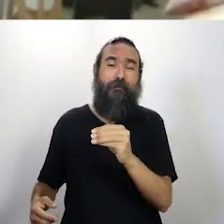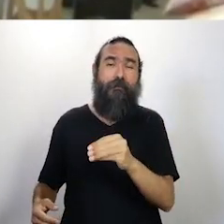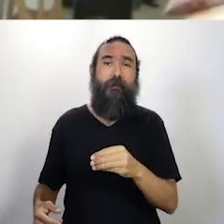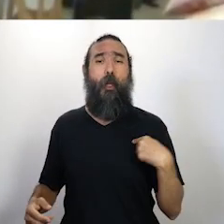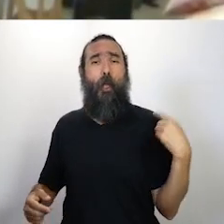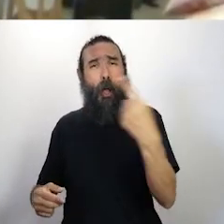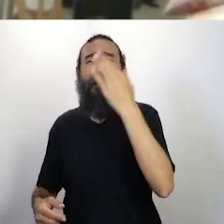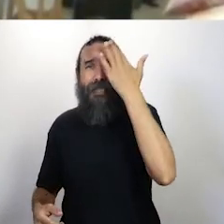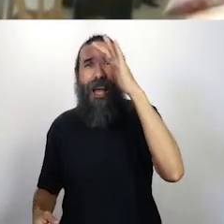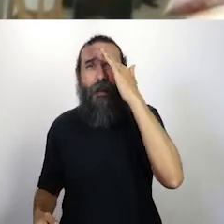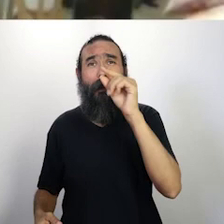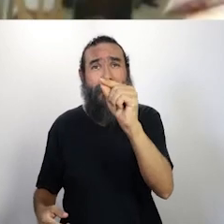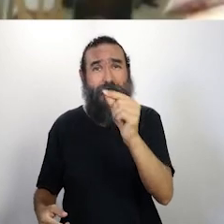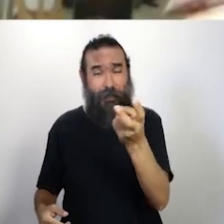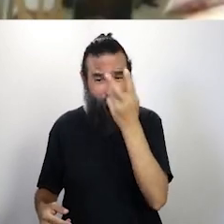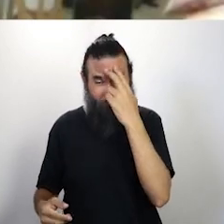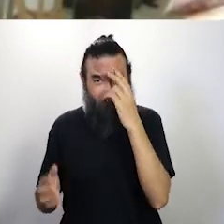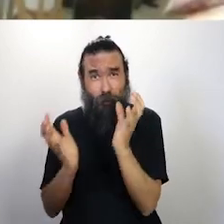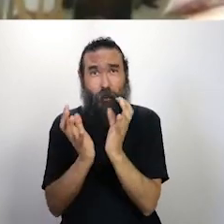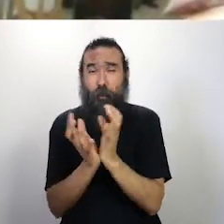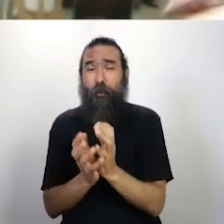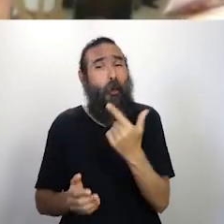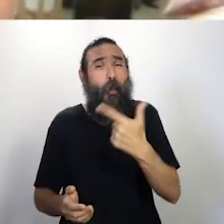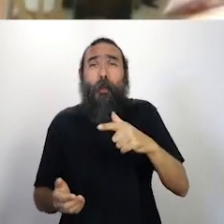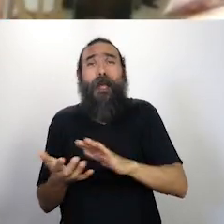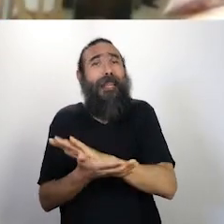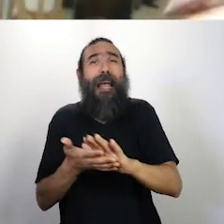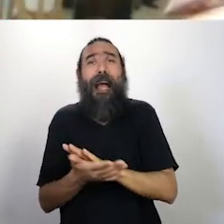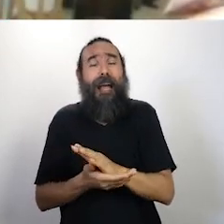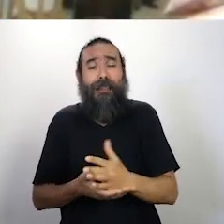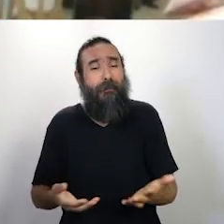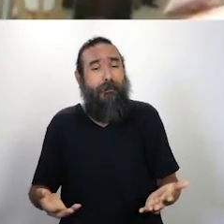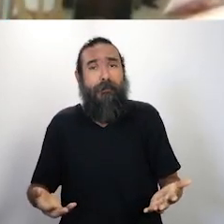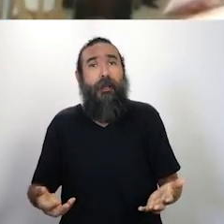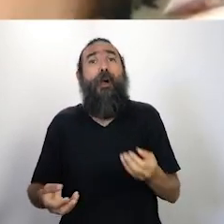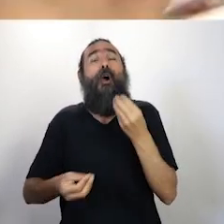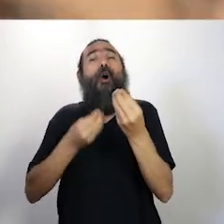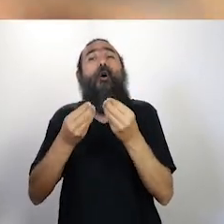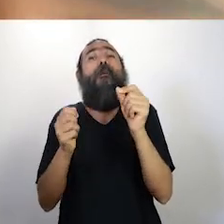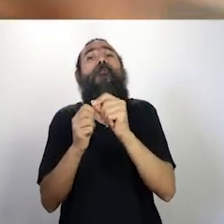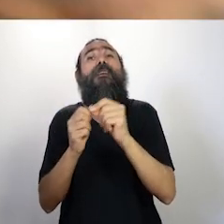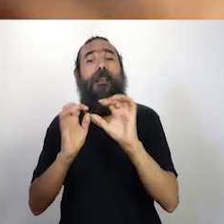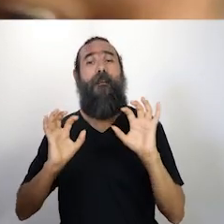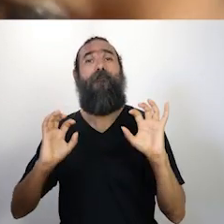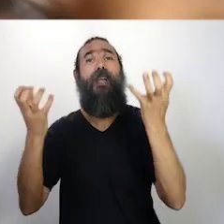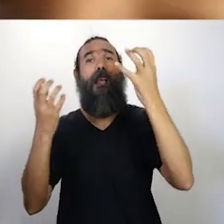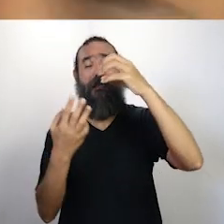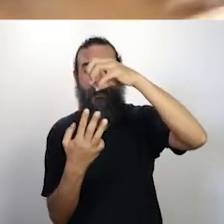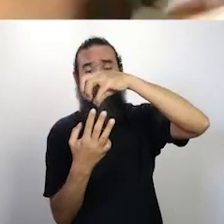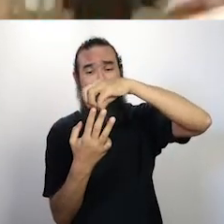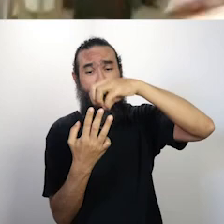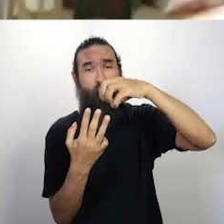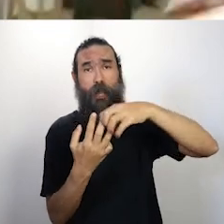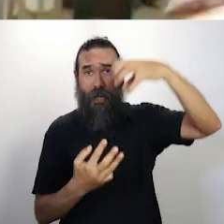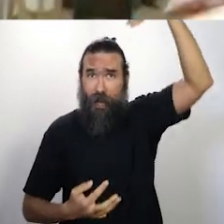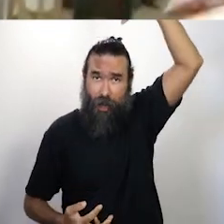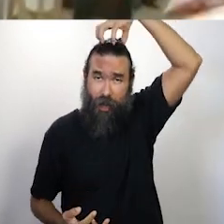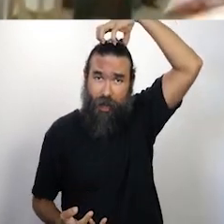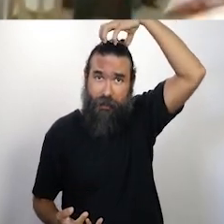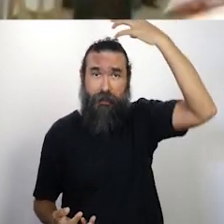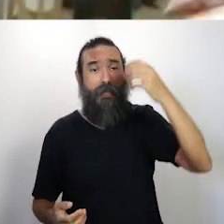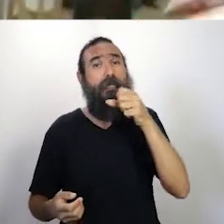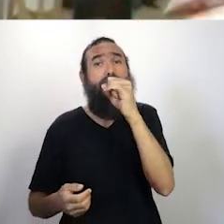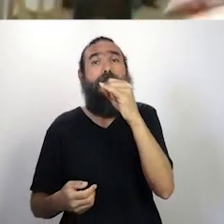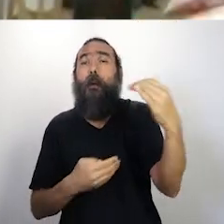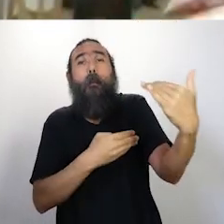tem isso como é que você vai pedir aqui para o pessoal por exemplo dar folia de reis para ter CNPJ ou coisa parecida sabe então isso é